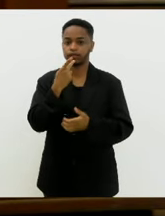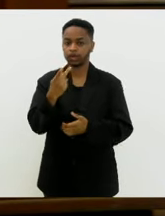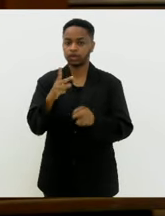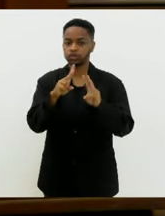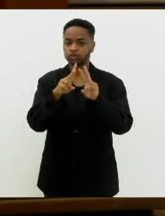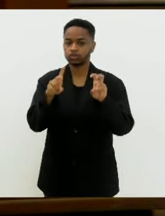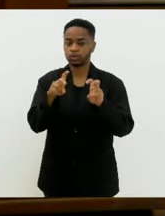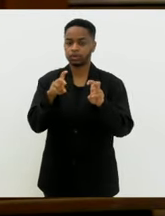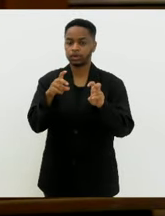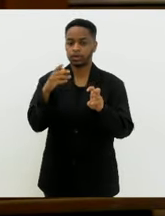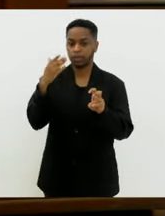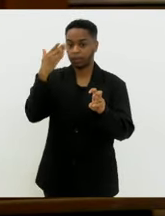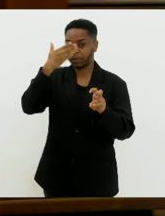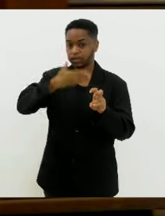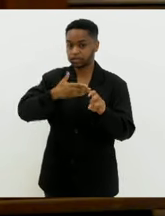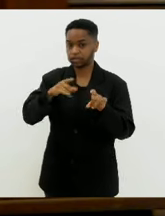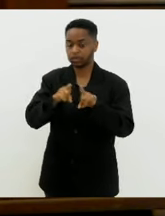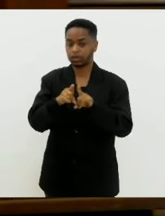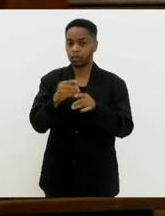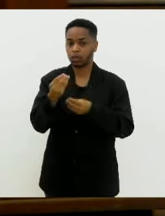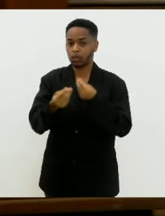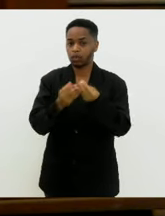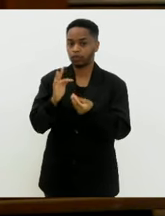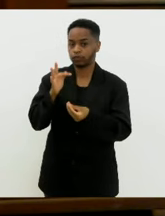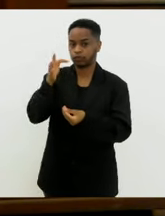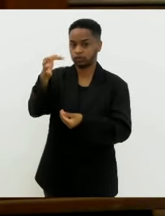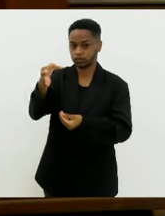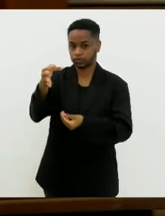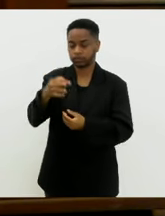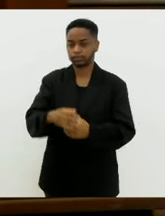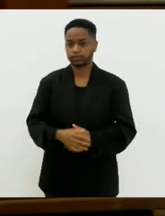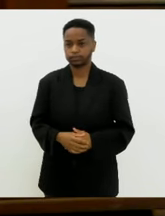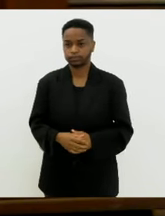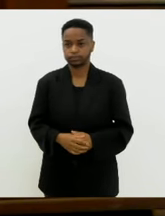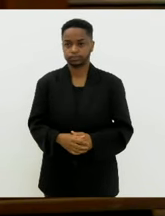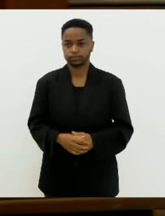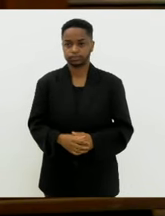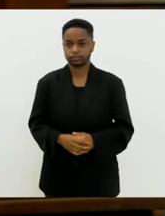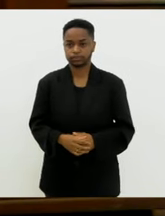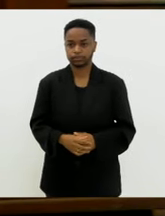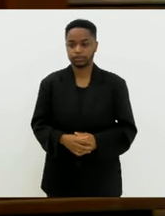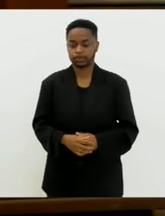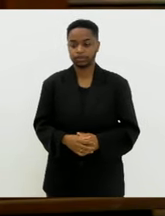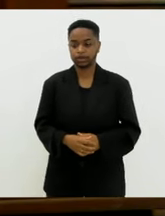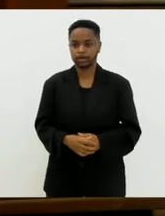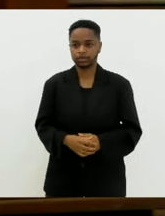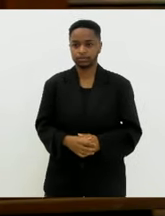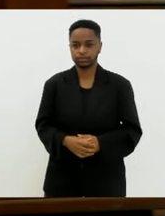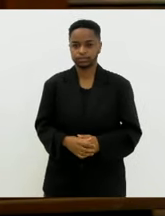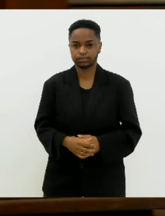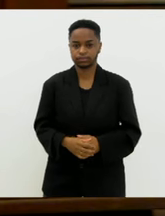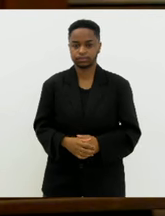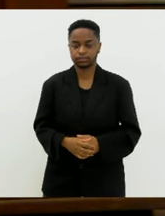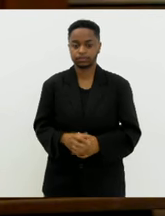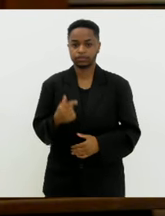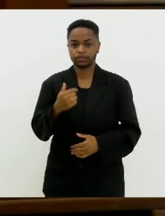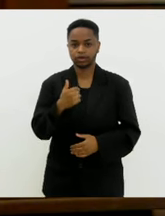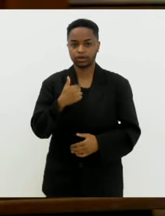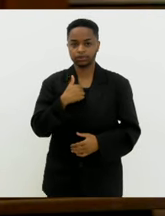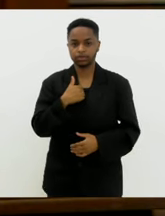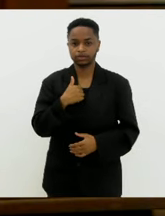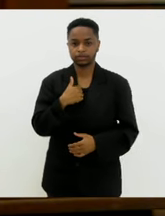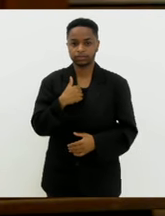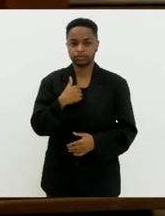presente e do futuro, deputado Vinícius. Quando vejo o deputado Vinícius